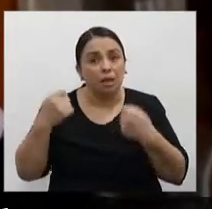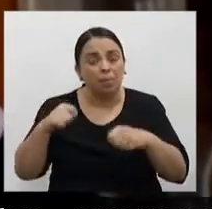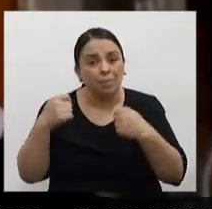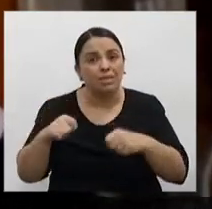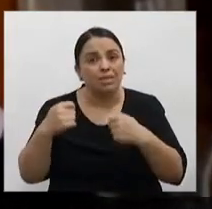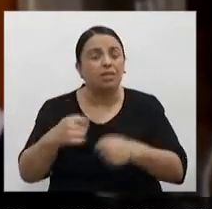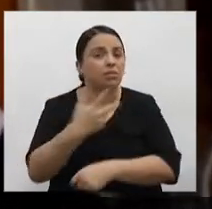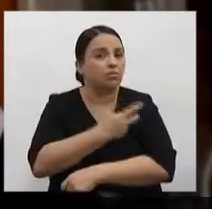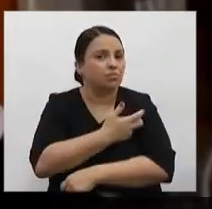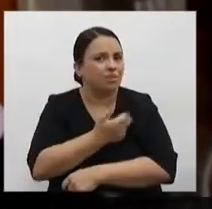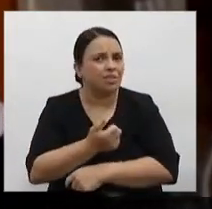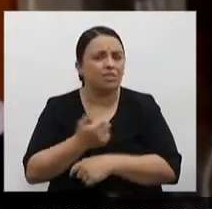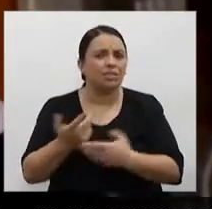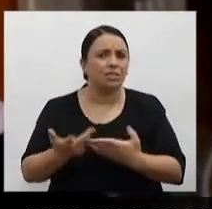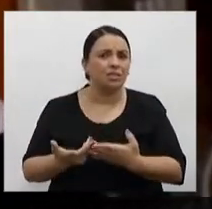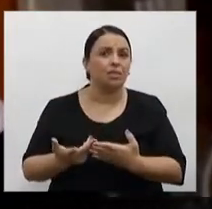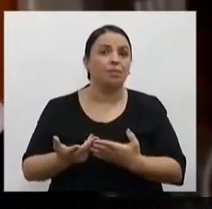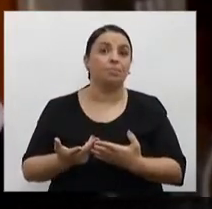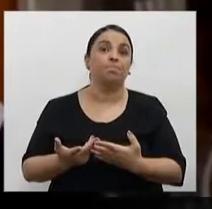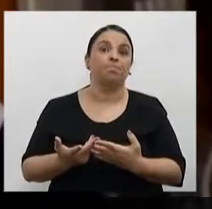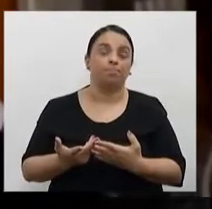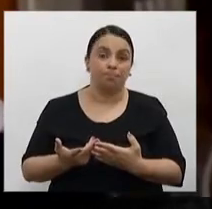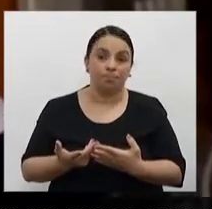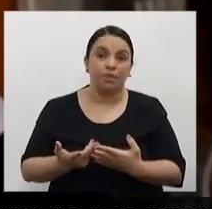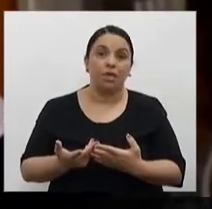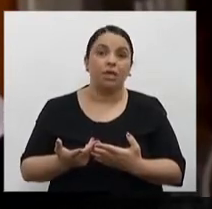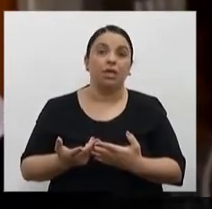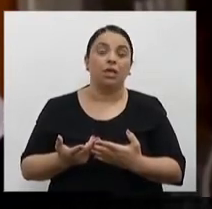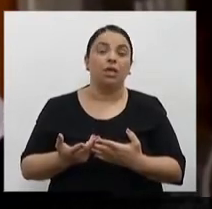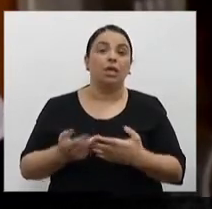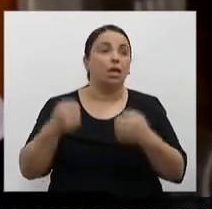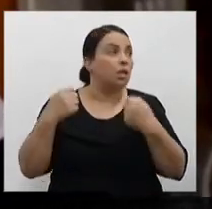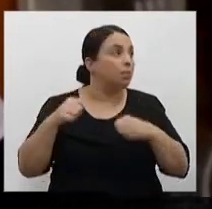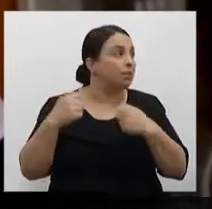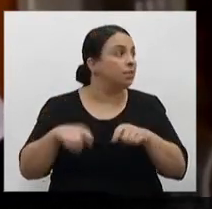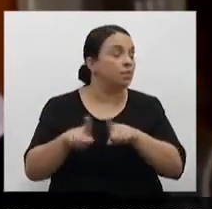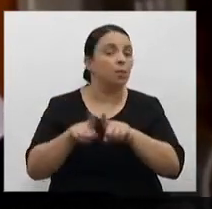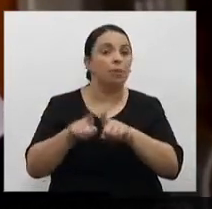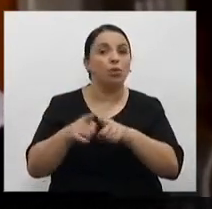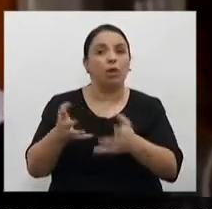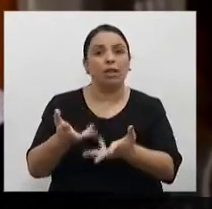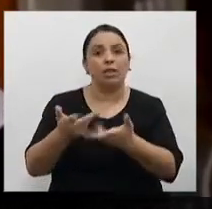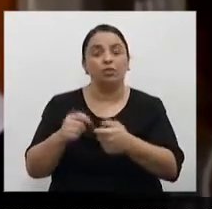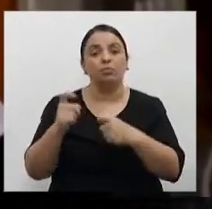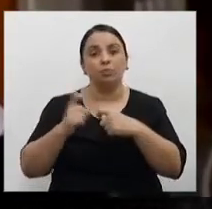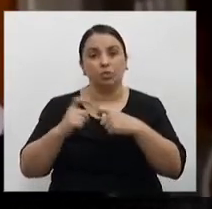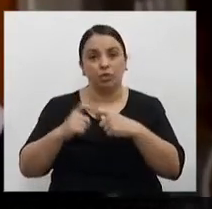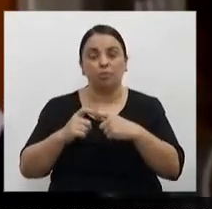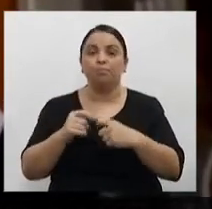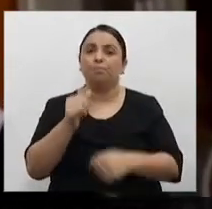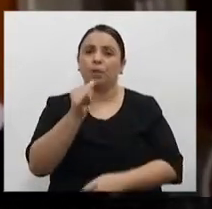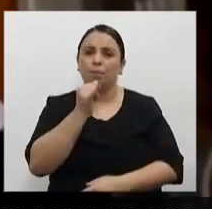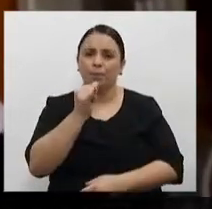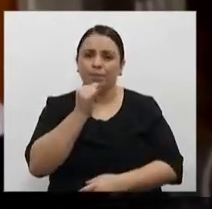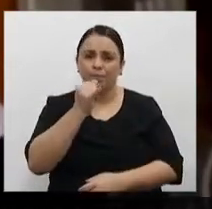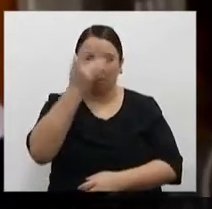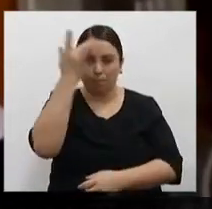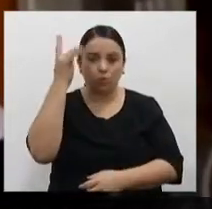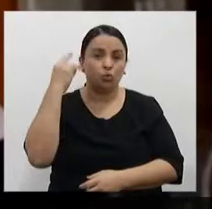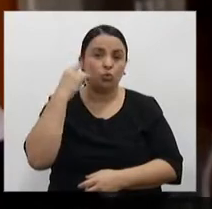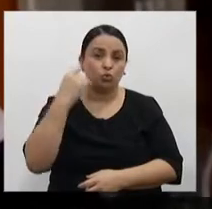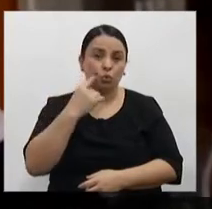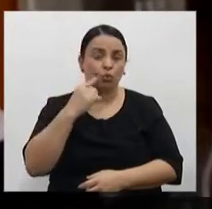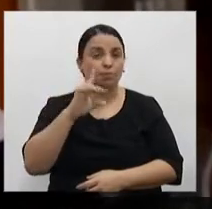necessidades, nos momentos em que precisam de um atendimento médico. Por exemplo, o deficiente auditivo, ele fica muito